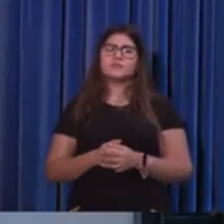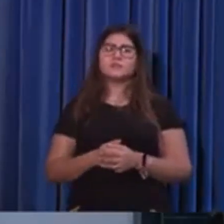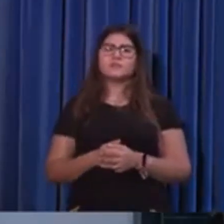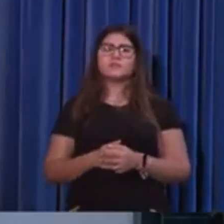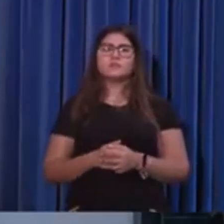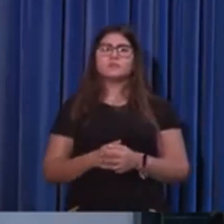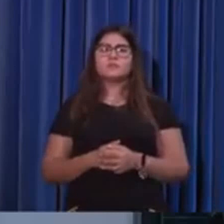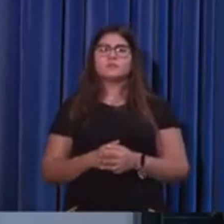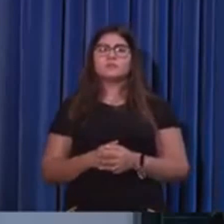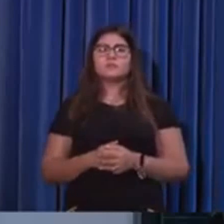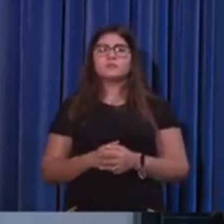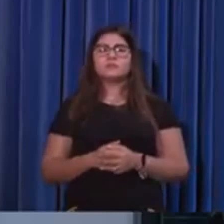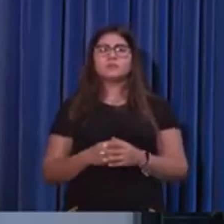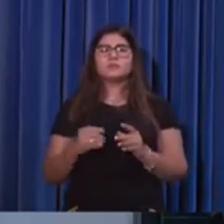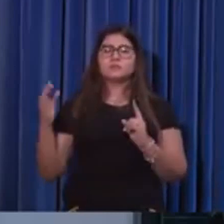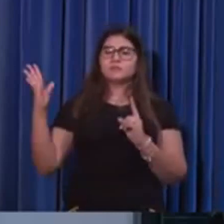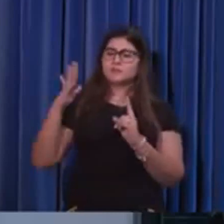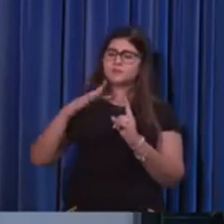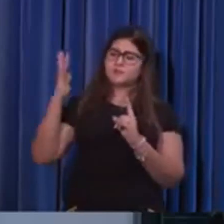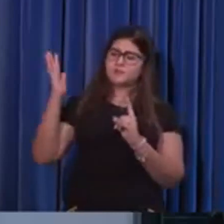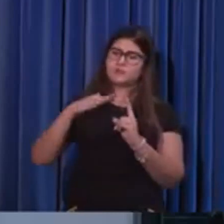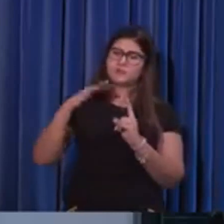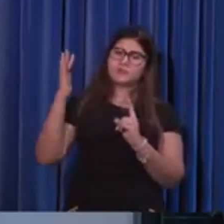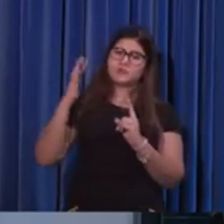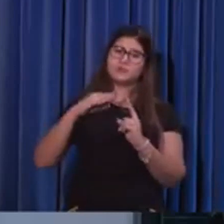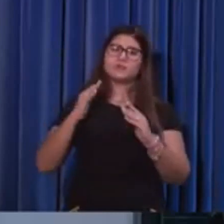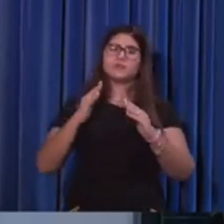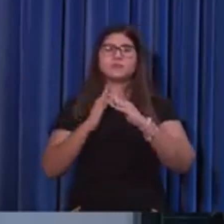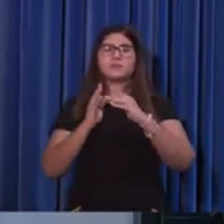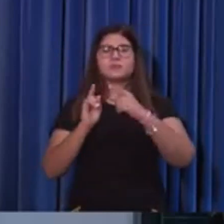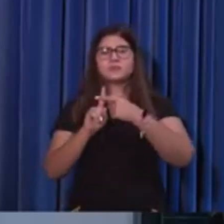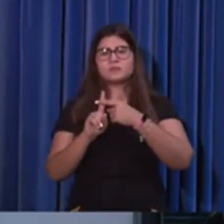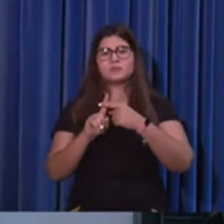tem influenciado a nossa igreja. O pensamento